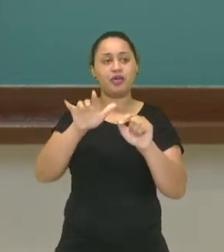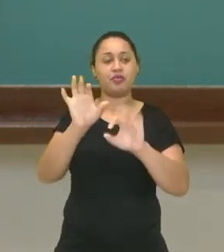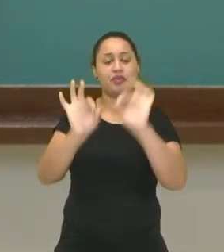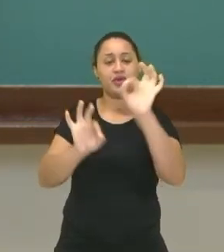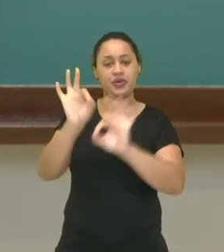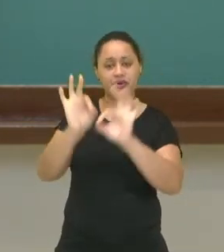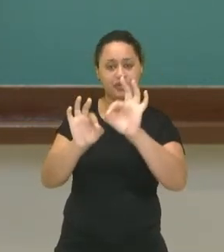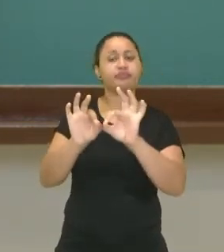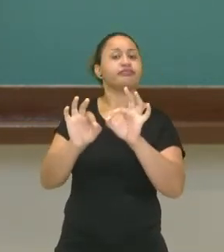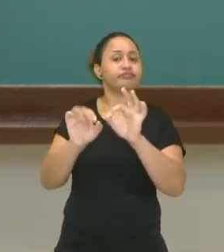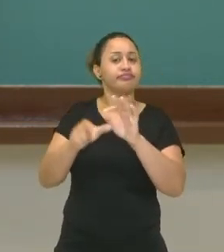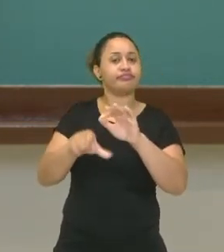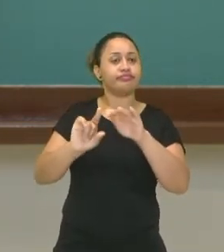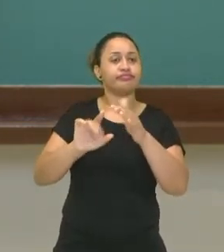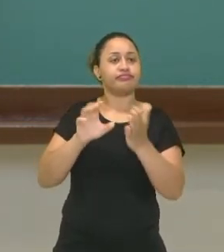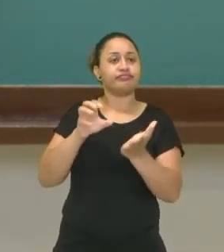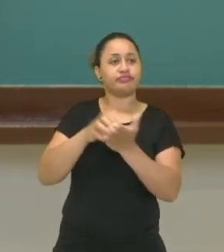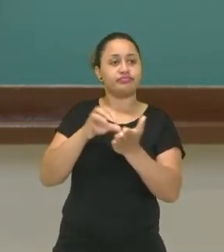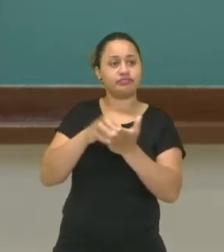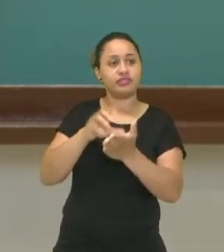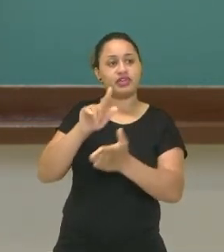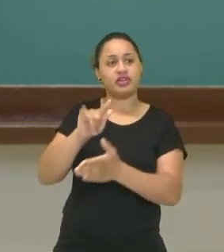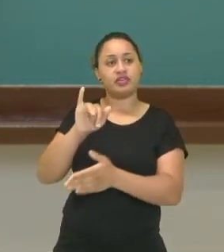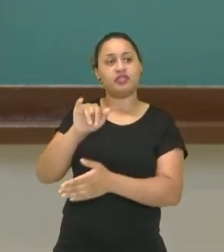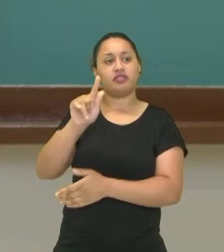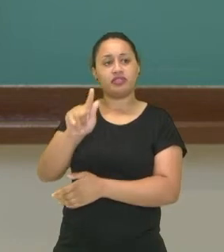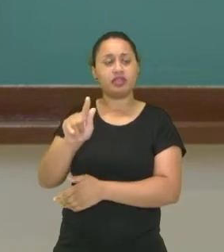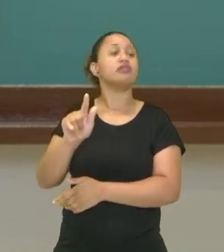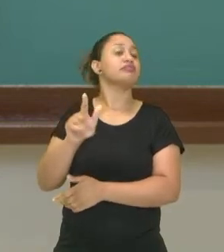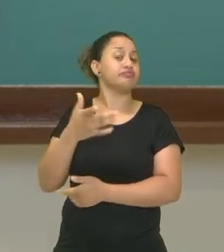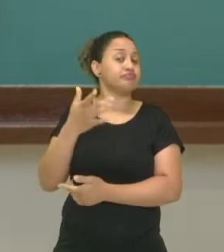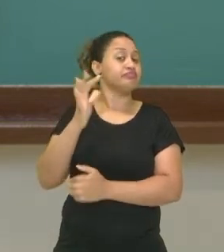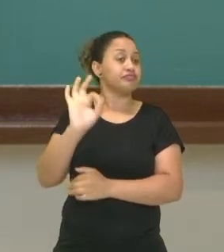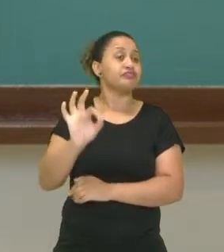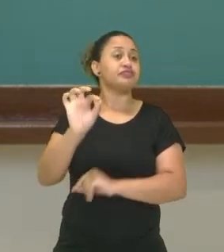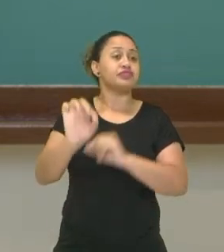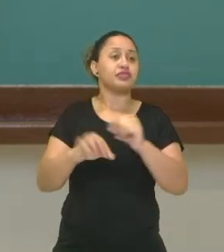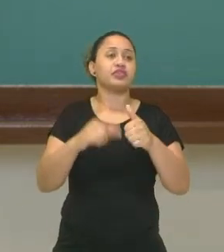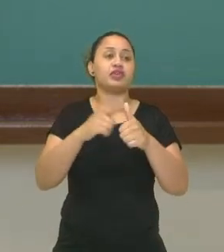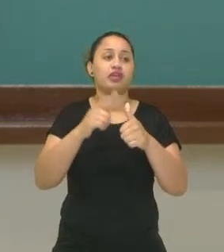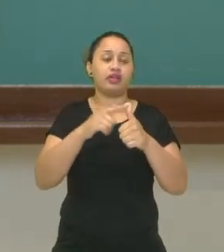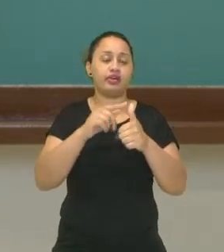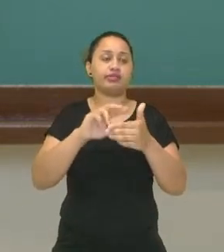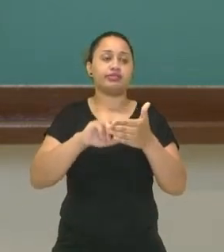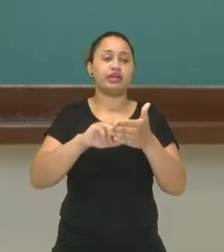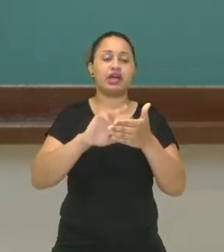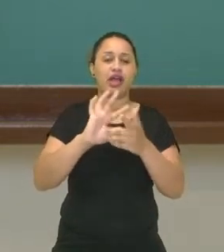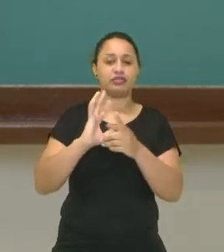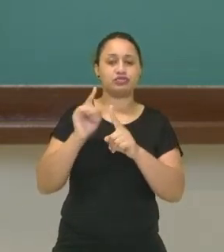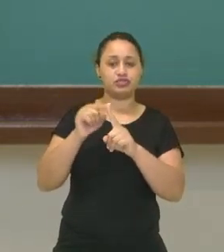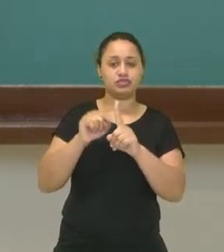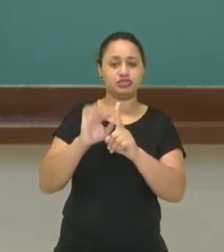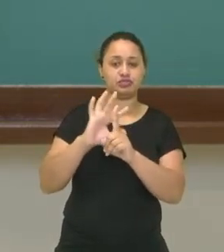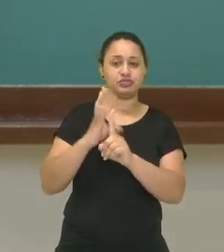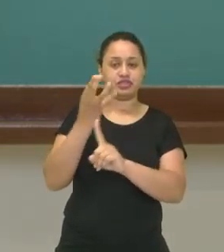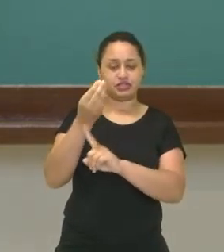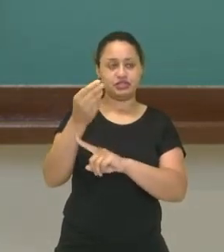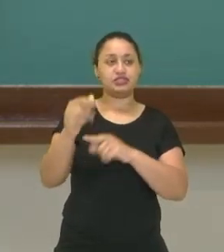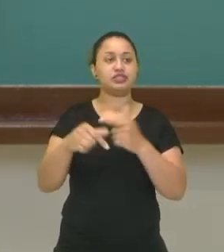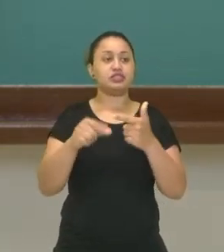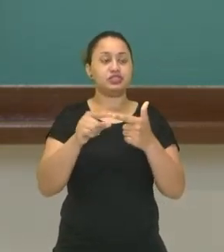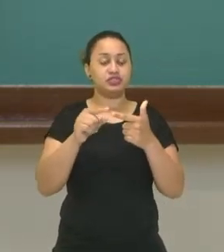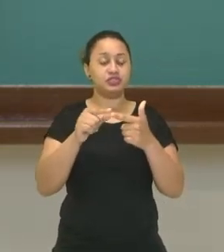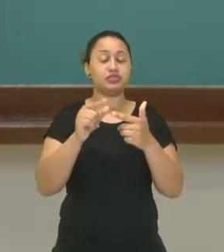a FIG, que é a Federação Internacional de Ginástica. São elas a ginástica artística, tá? Que